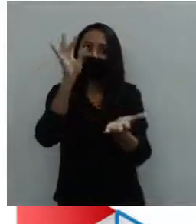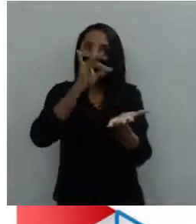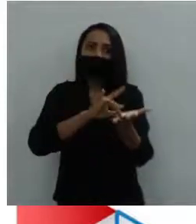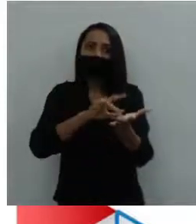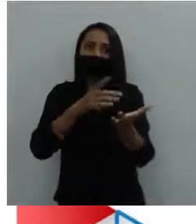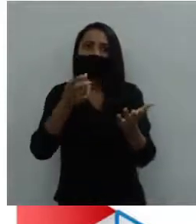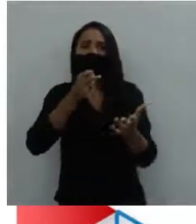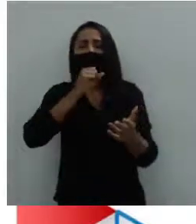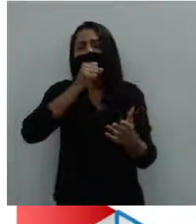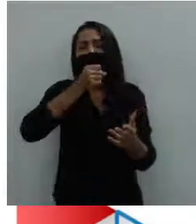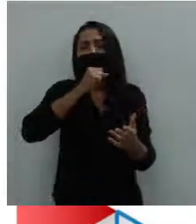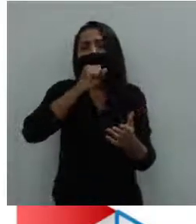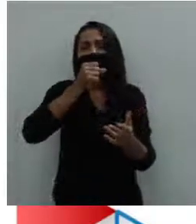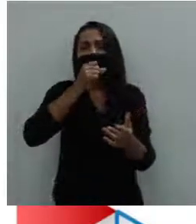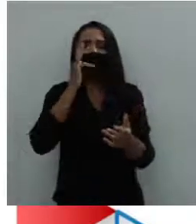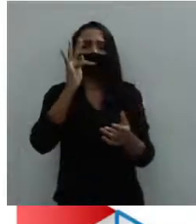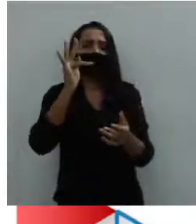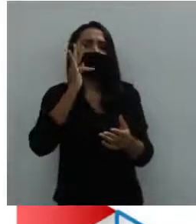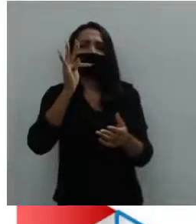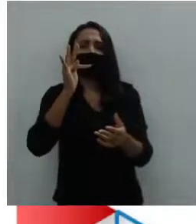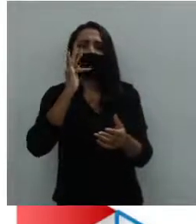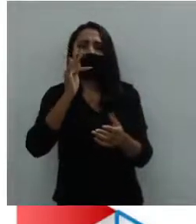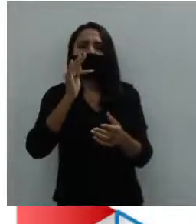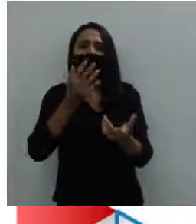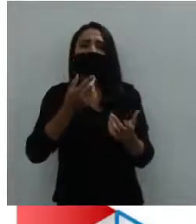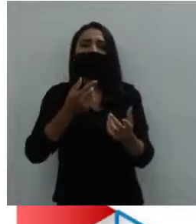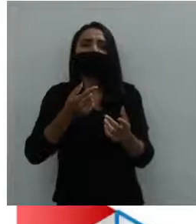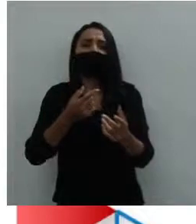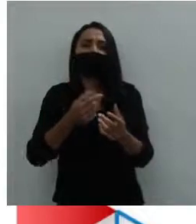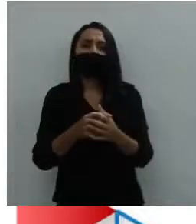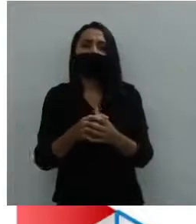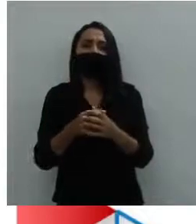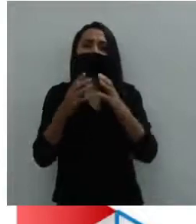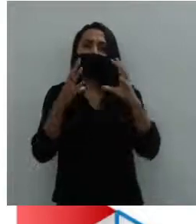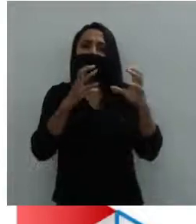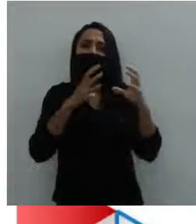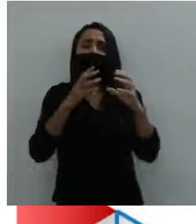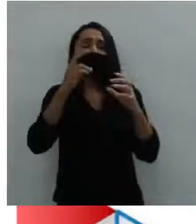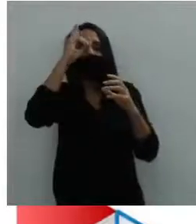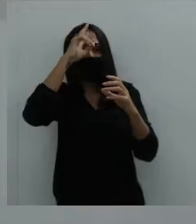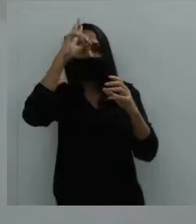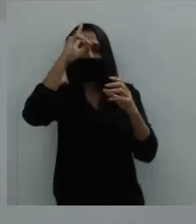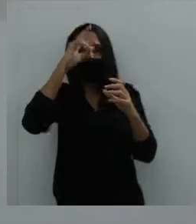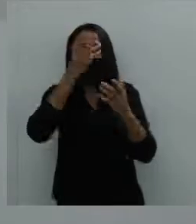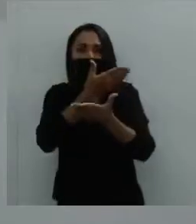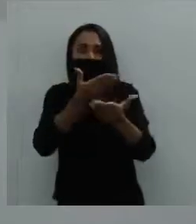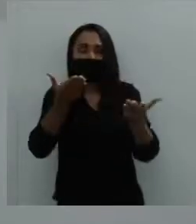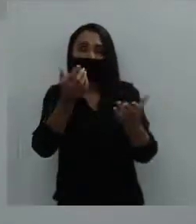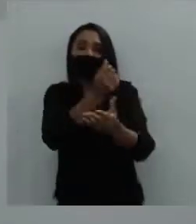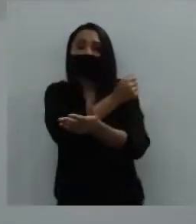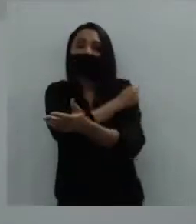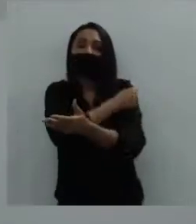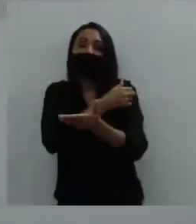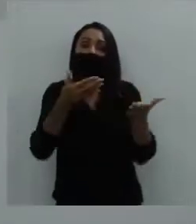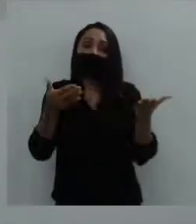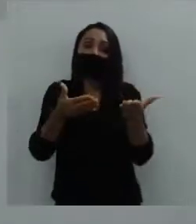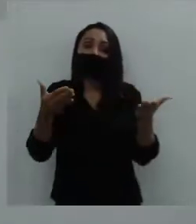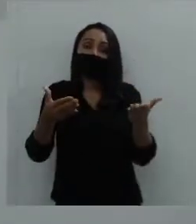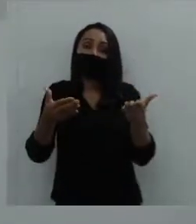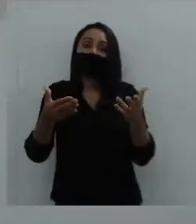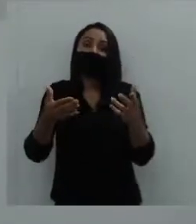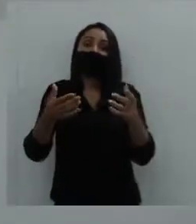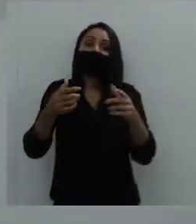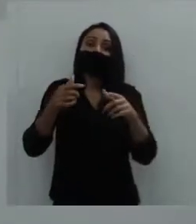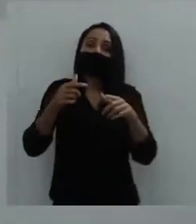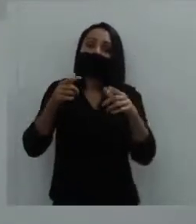temos entrevista, briga, fofoca, etc. Então, lembrar vocês, estudantes, que hoje nós trabalhamos